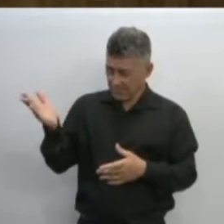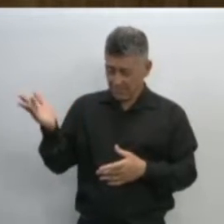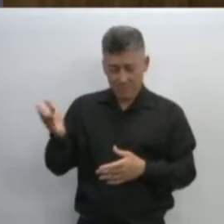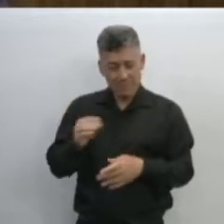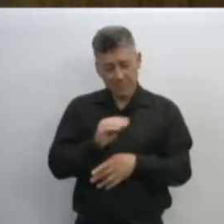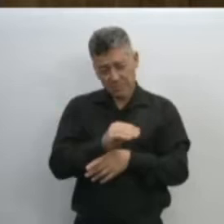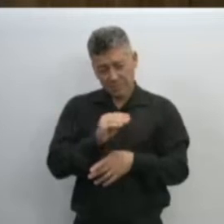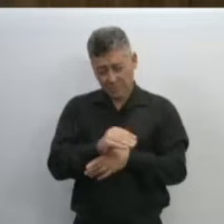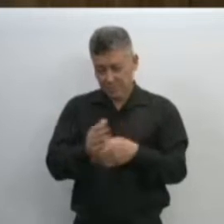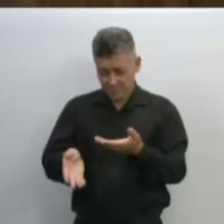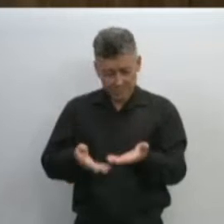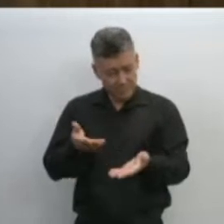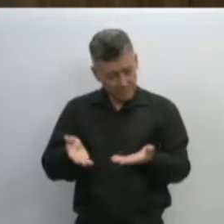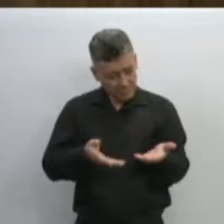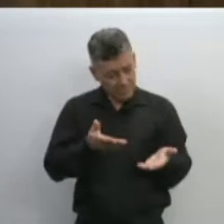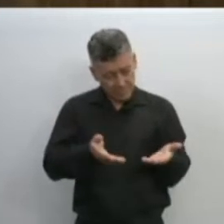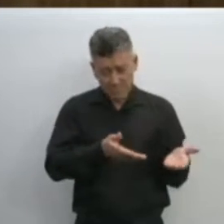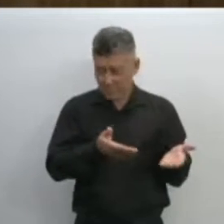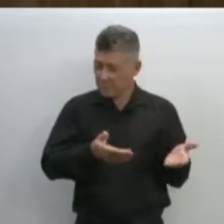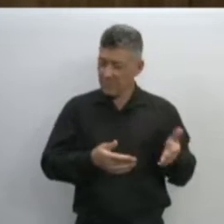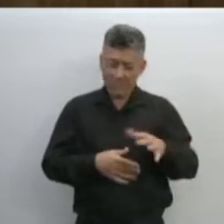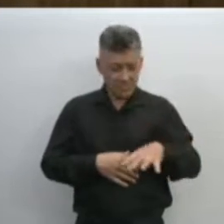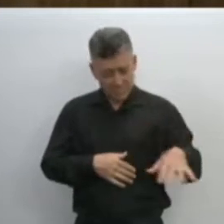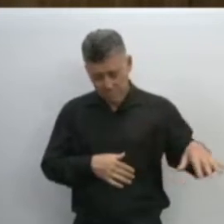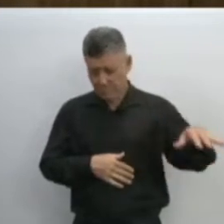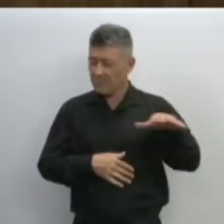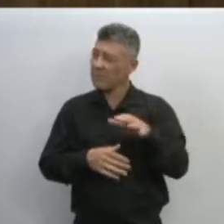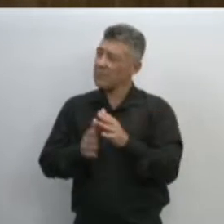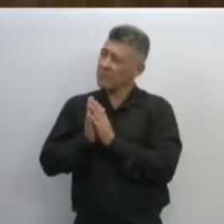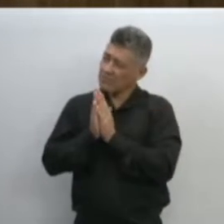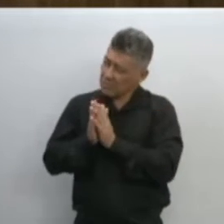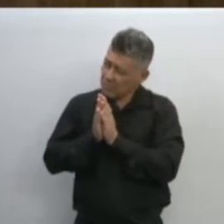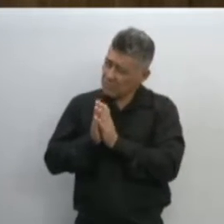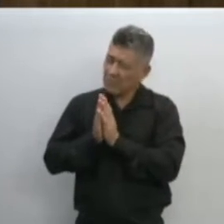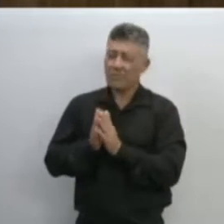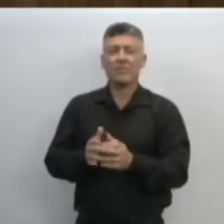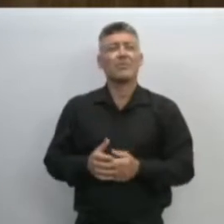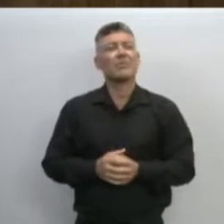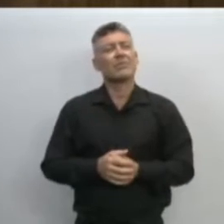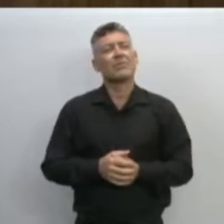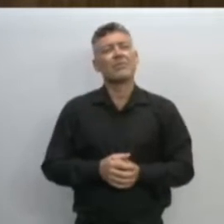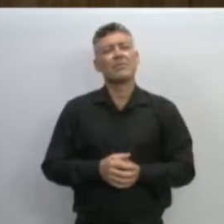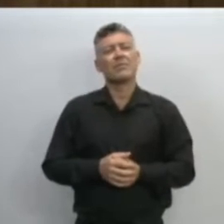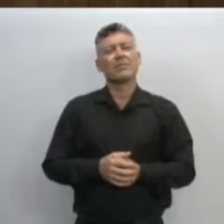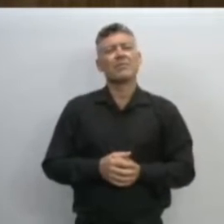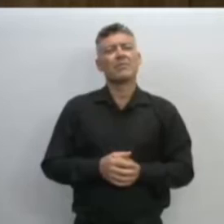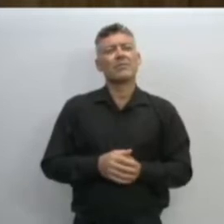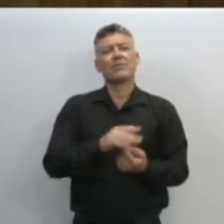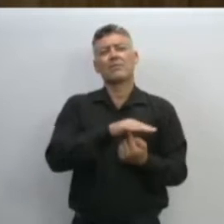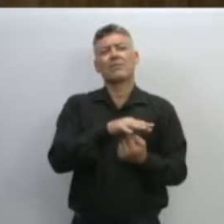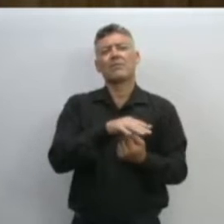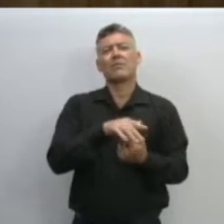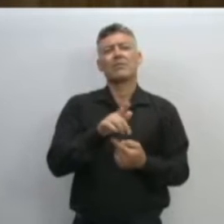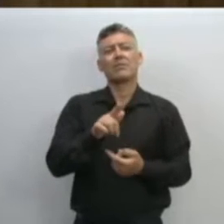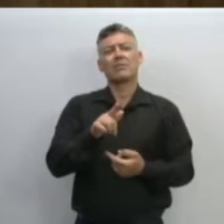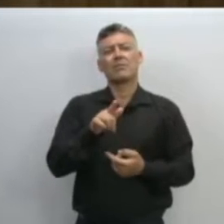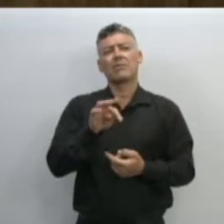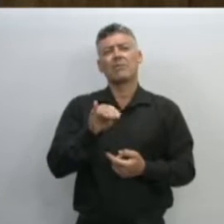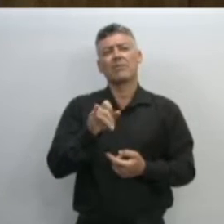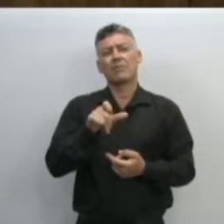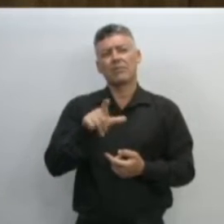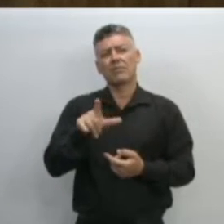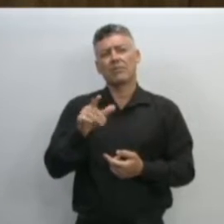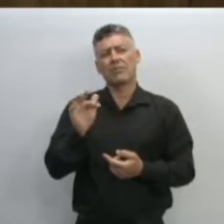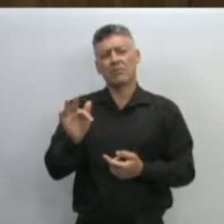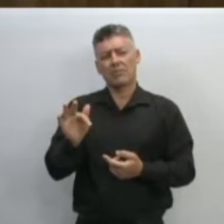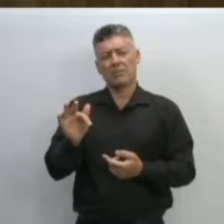cuidar, ter um olhar especial para o Alecrim. Fizeram ali a reforma da Praça Gentil Ferreira, reforma que